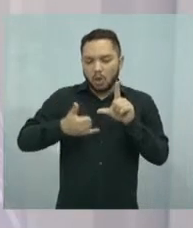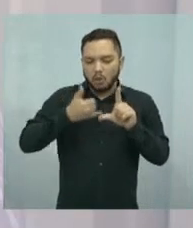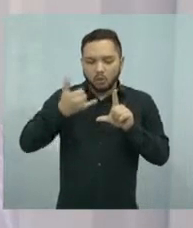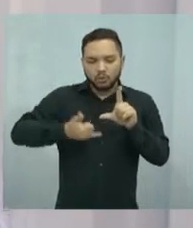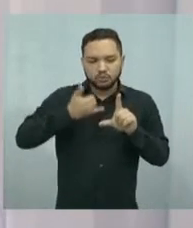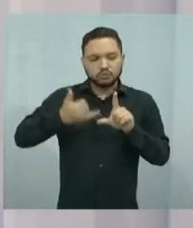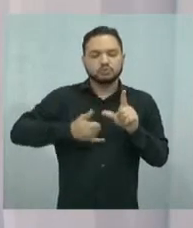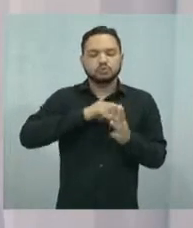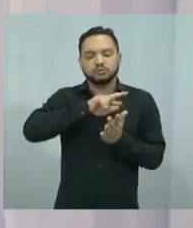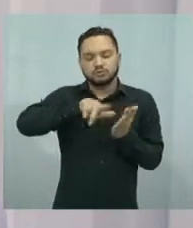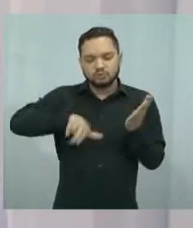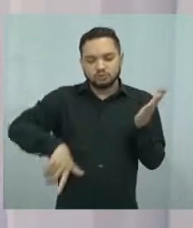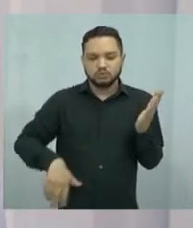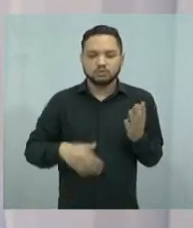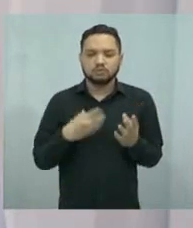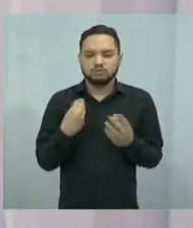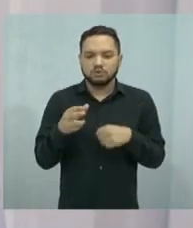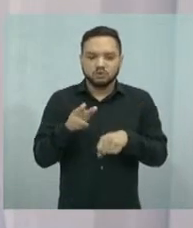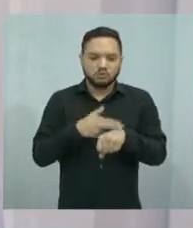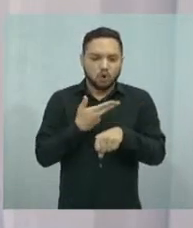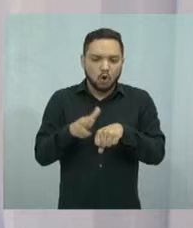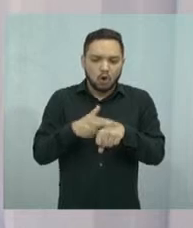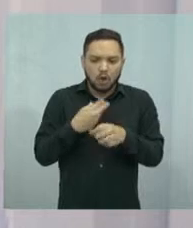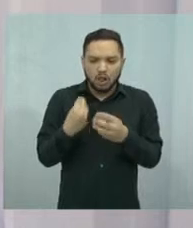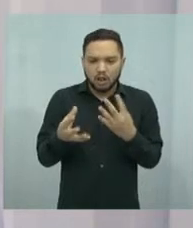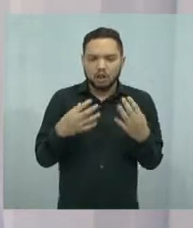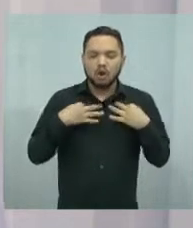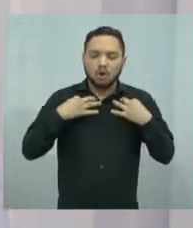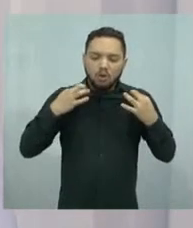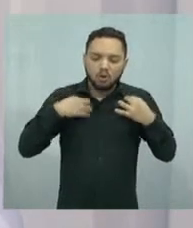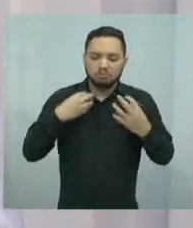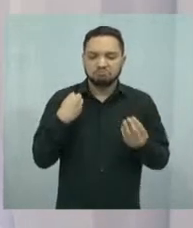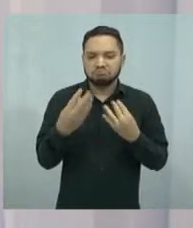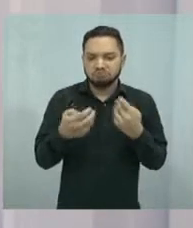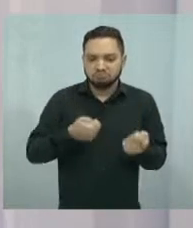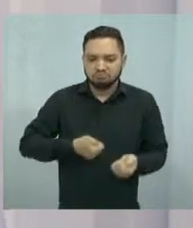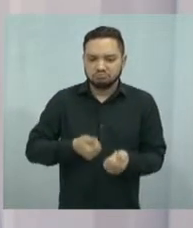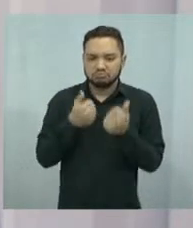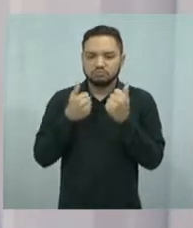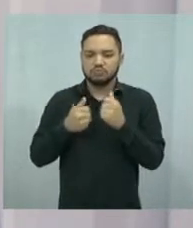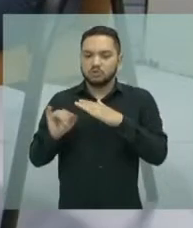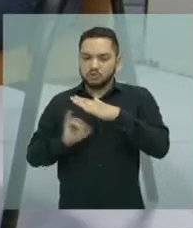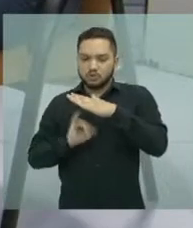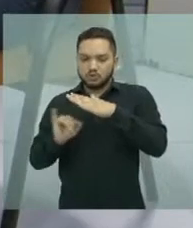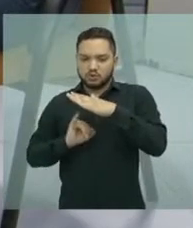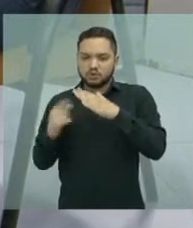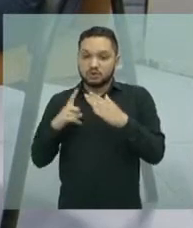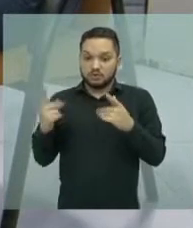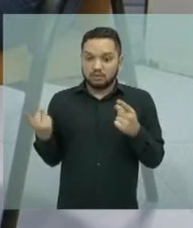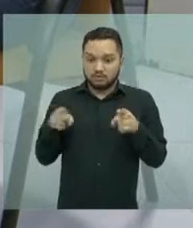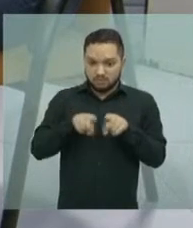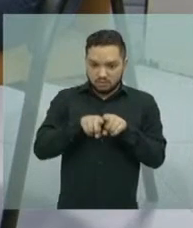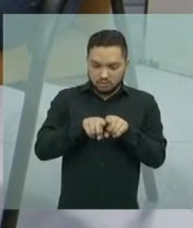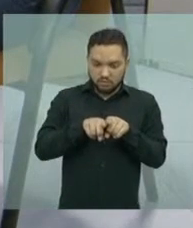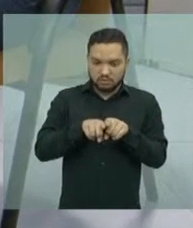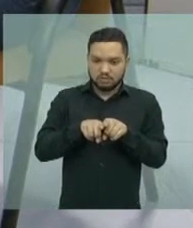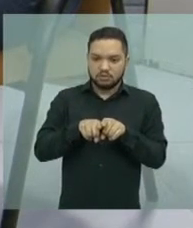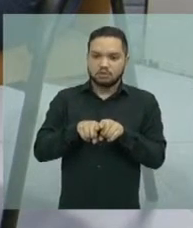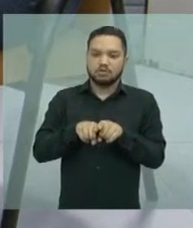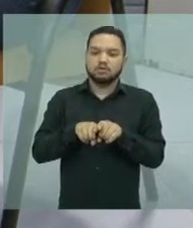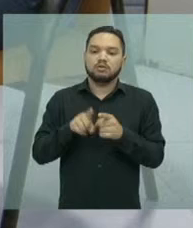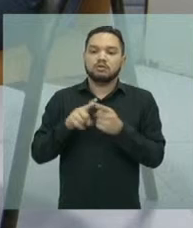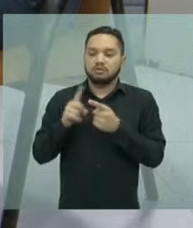crianças, distribuição de chocolate, entrega de roupas, instituições parceiras que recebem também ajuda da Cruz